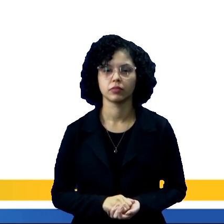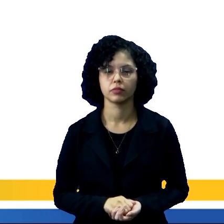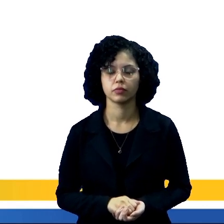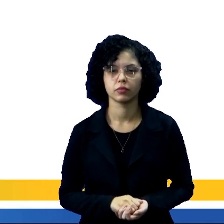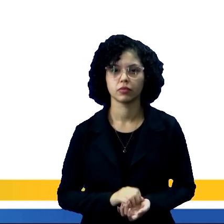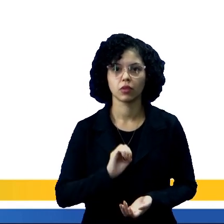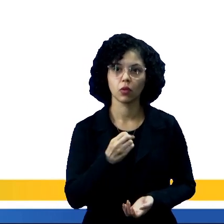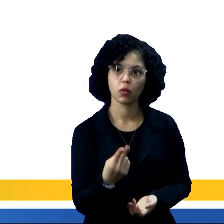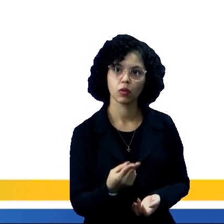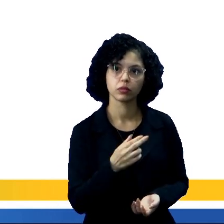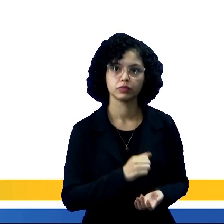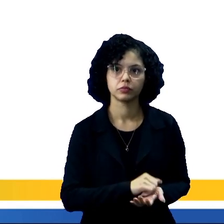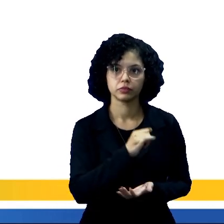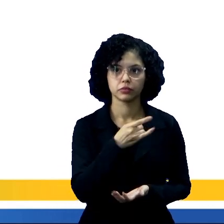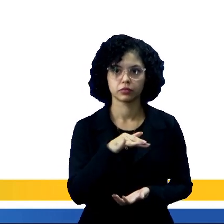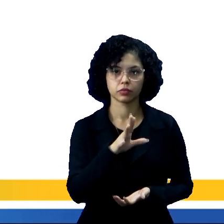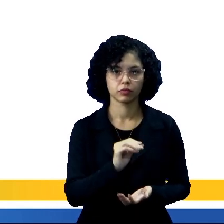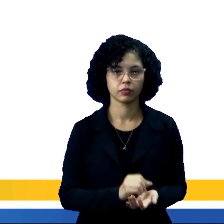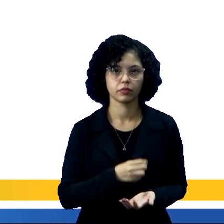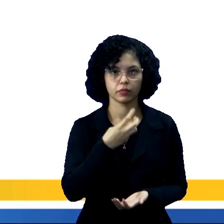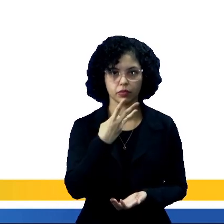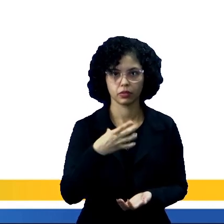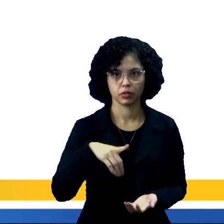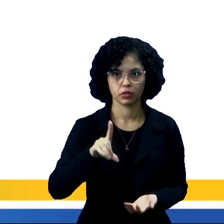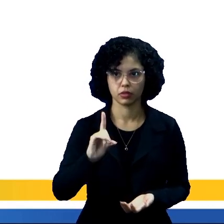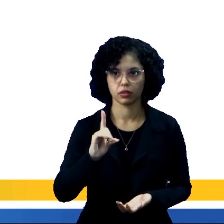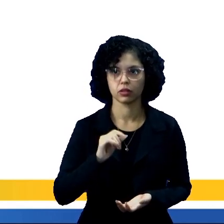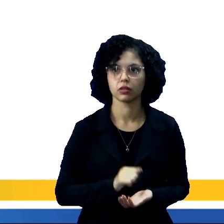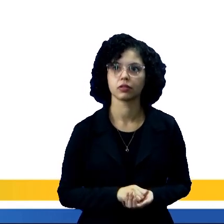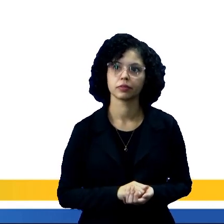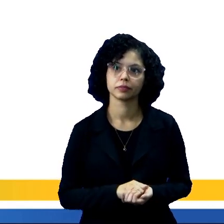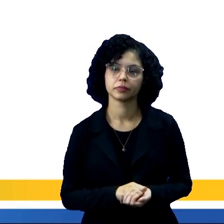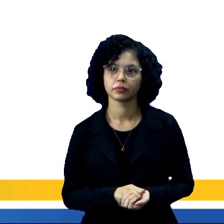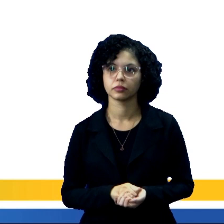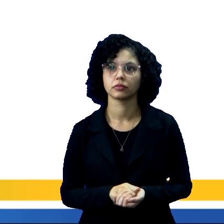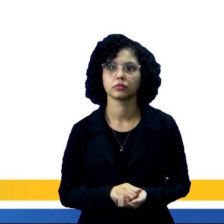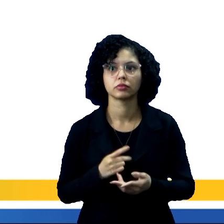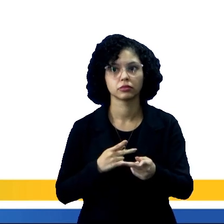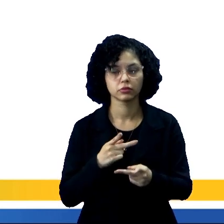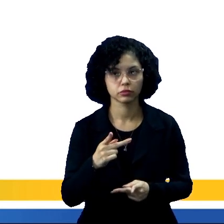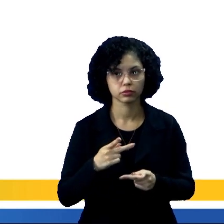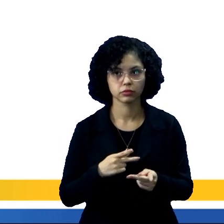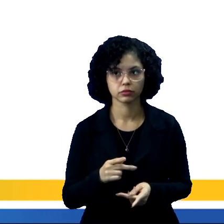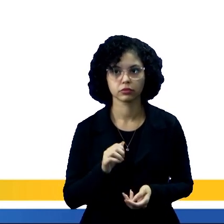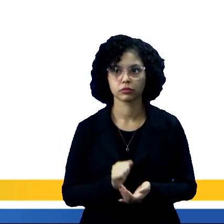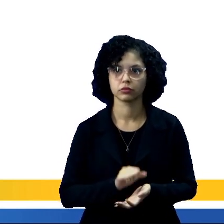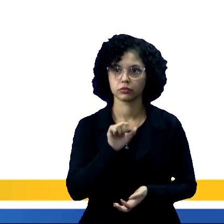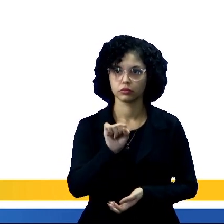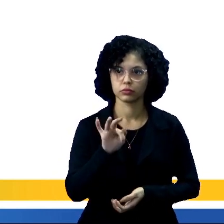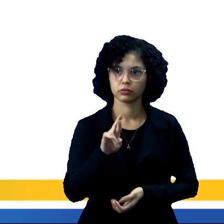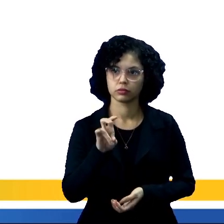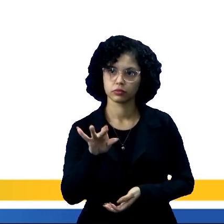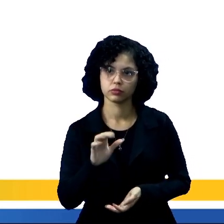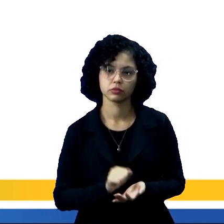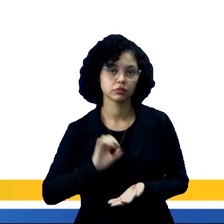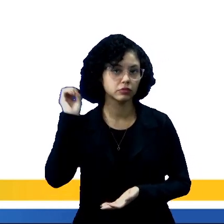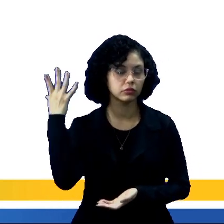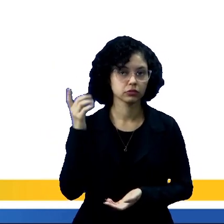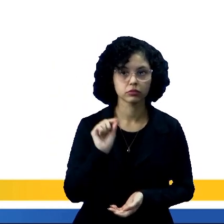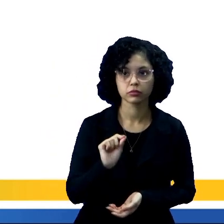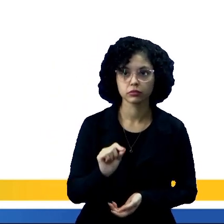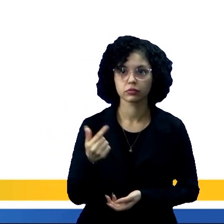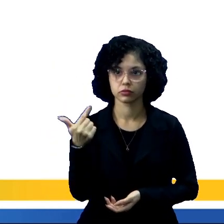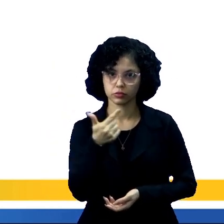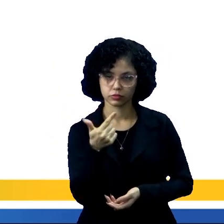tá? Ou eixo de simetria. Em 3D, há um plano de simetria. Nesse caso aí, nós vamos